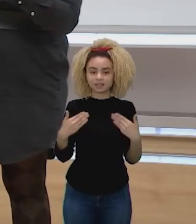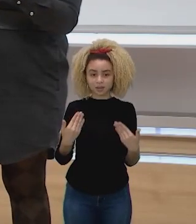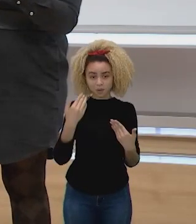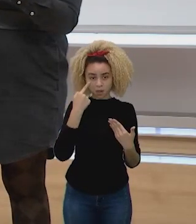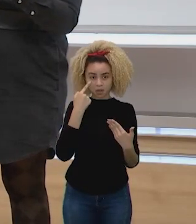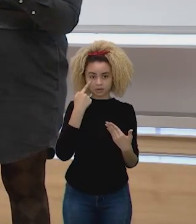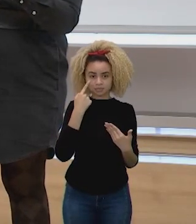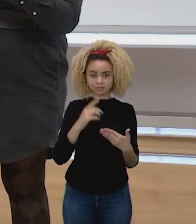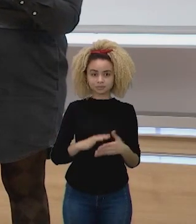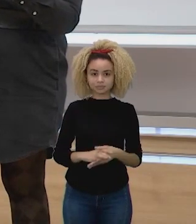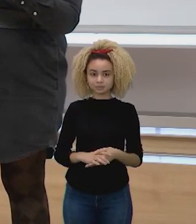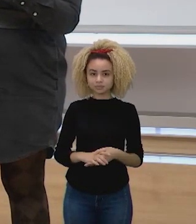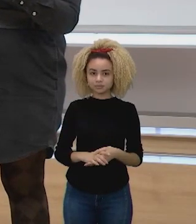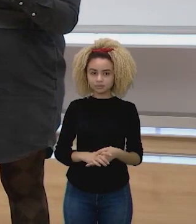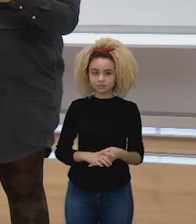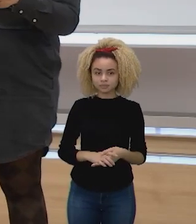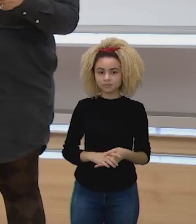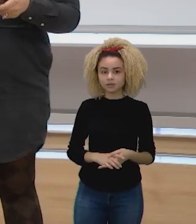só.